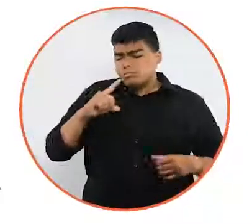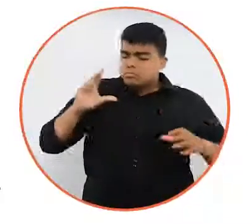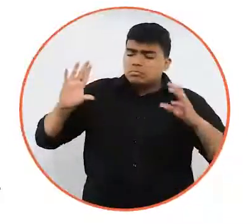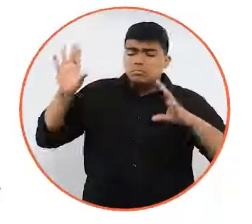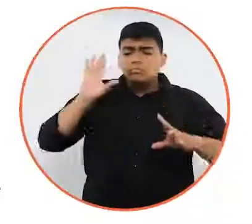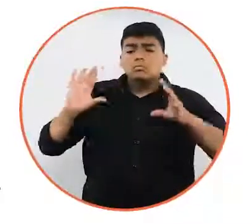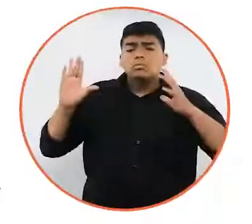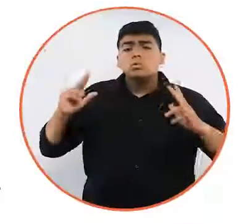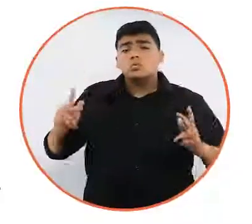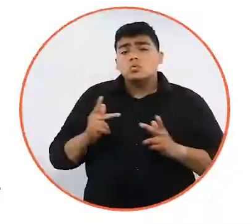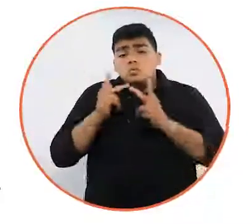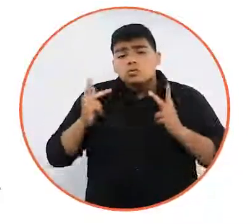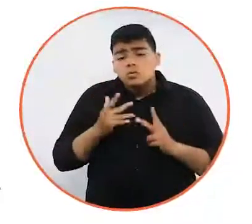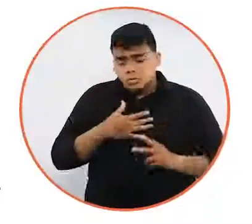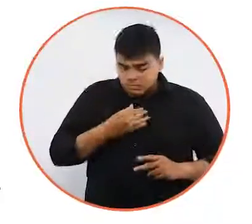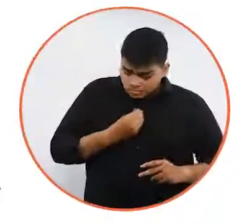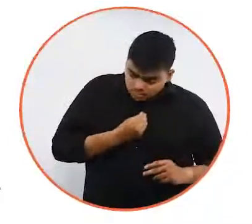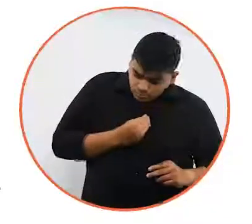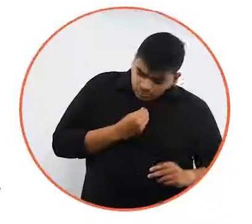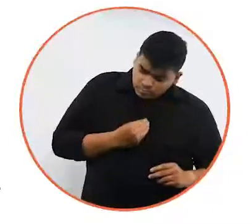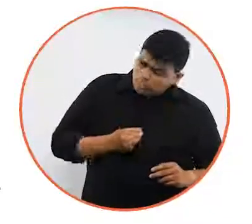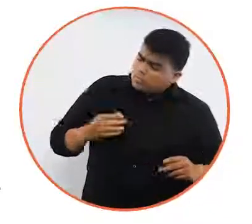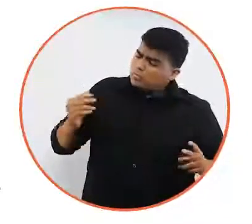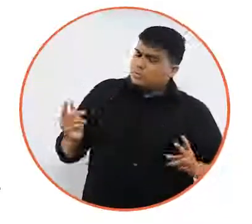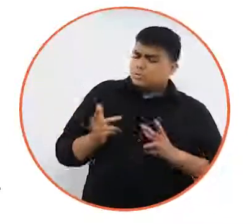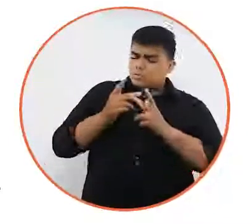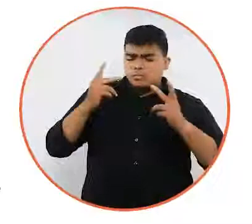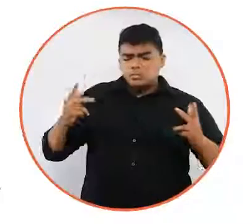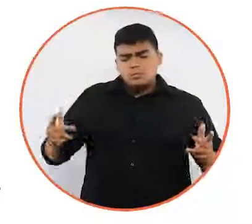Canção do vento e da minha vida. O